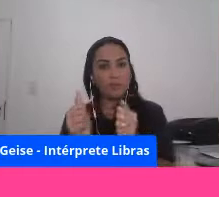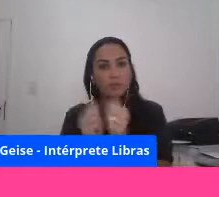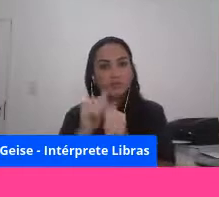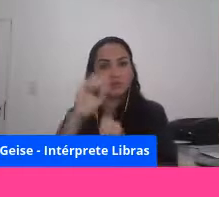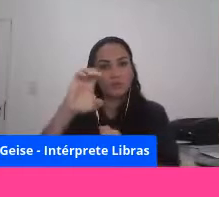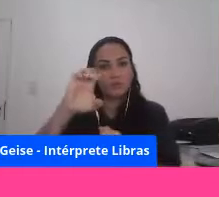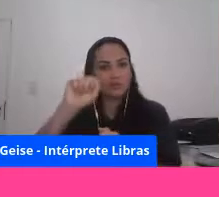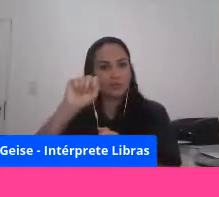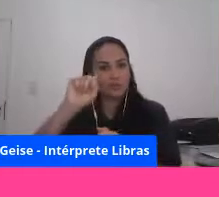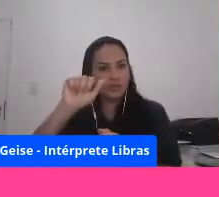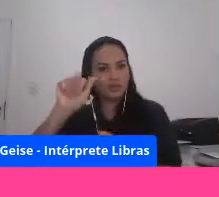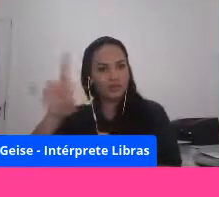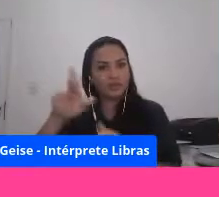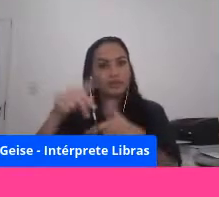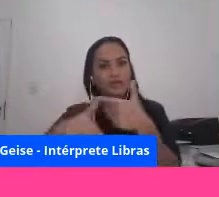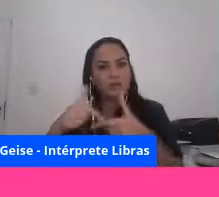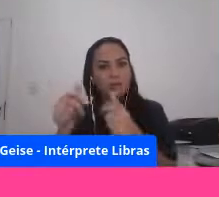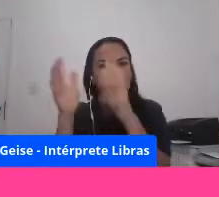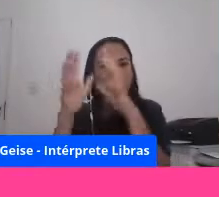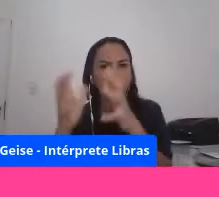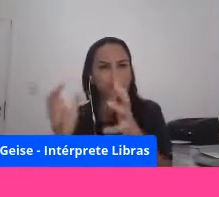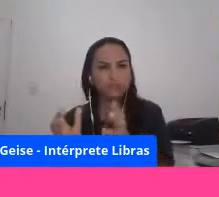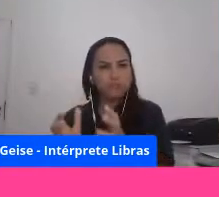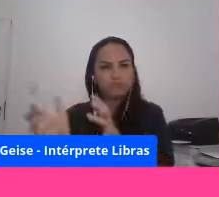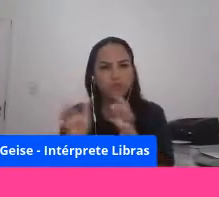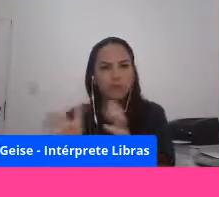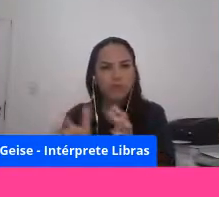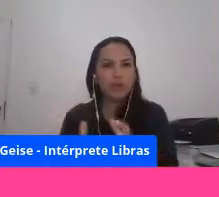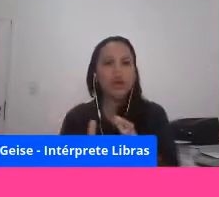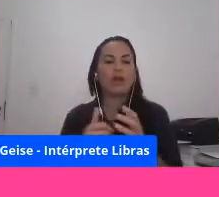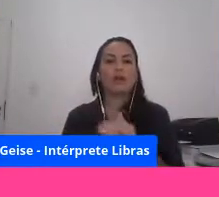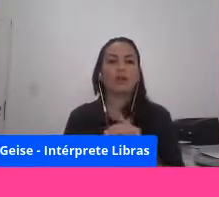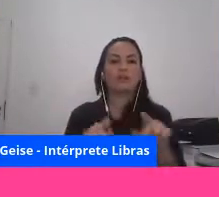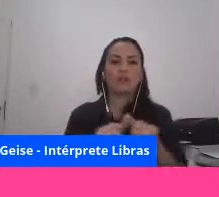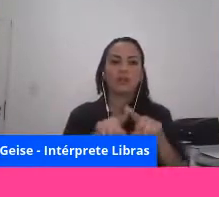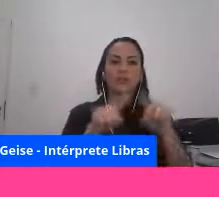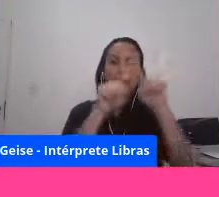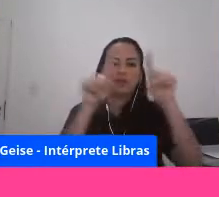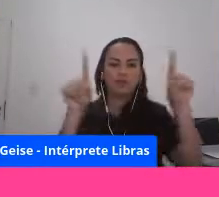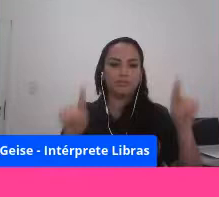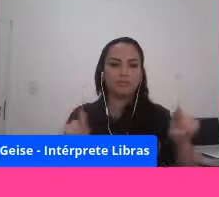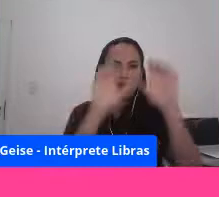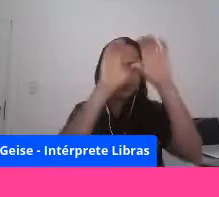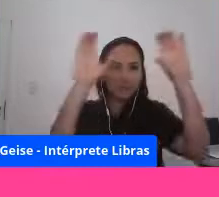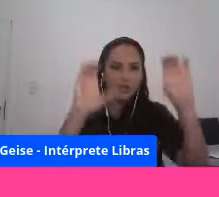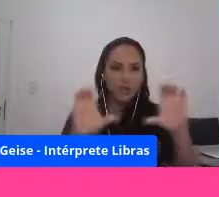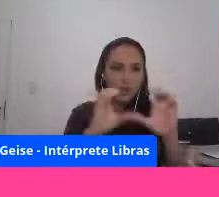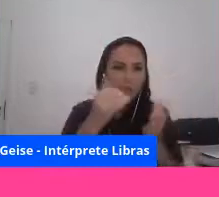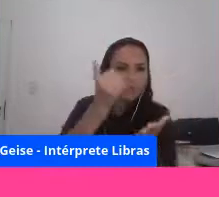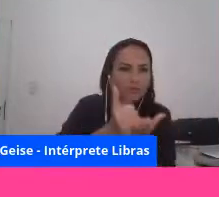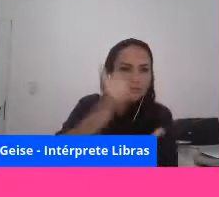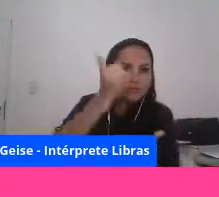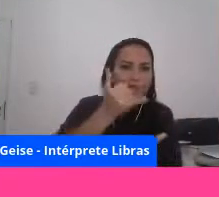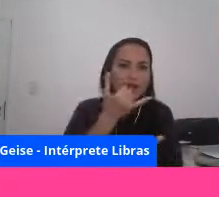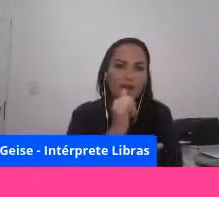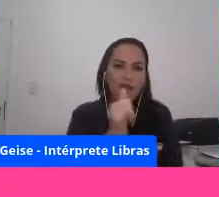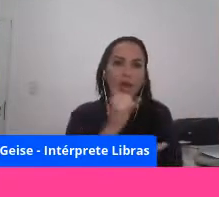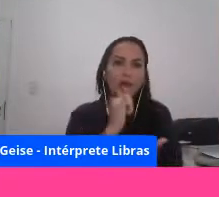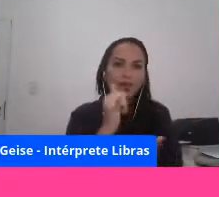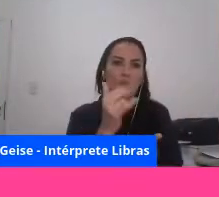ajudando a equipe de sistemas embarcados a encaixar circuitos eletrônicos, a desenhar mecanismos, a